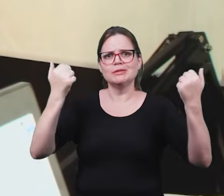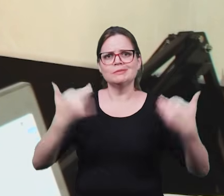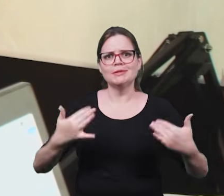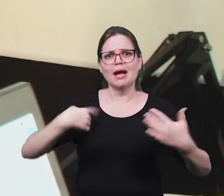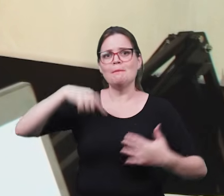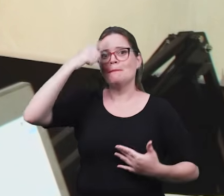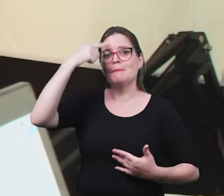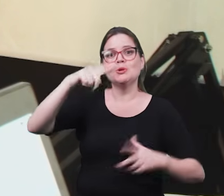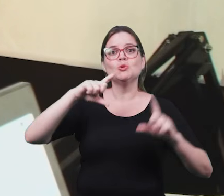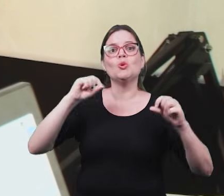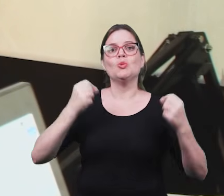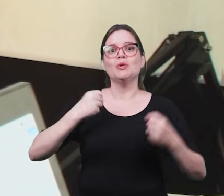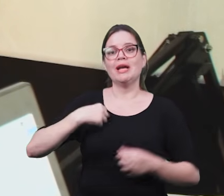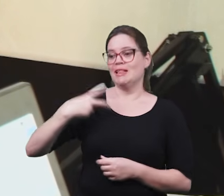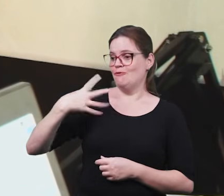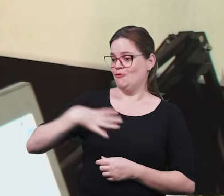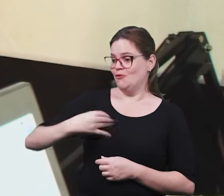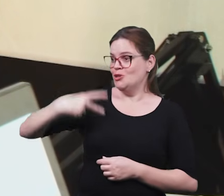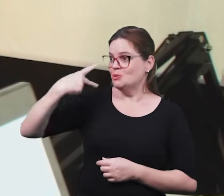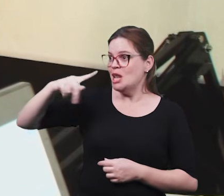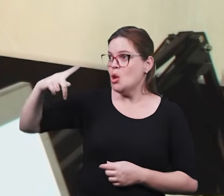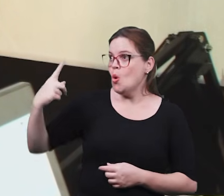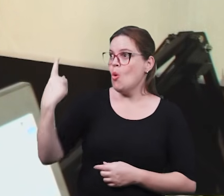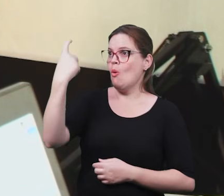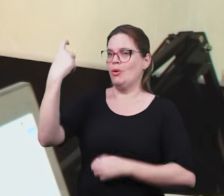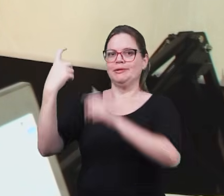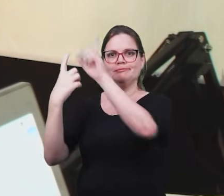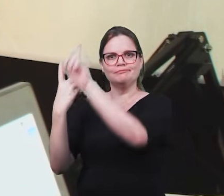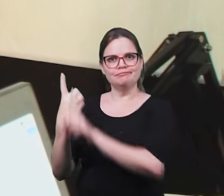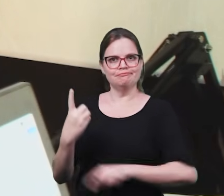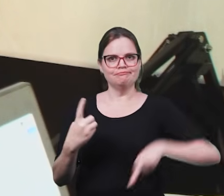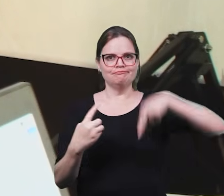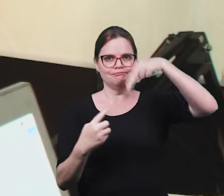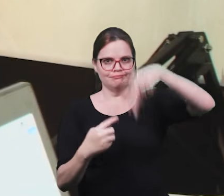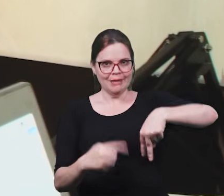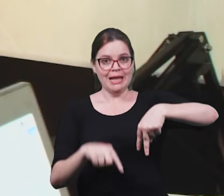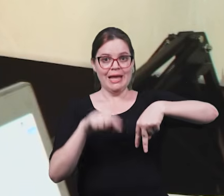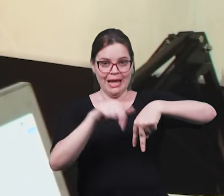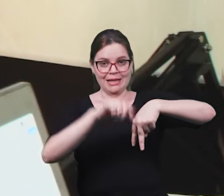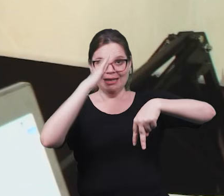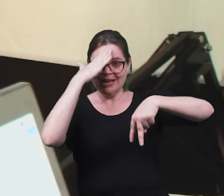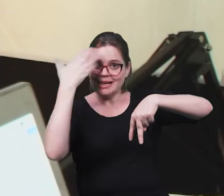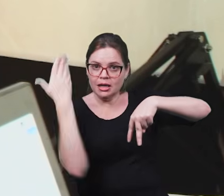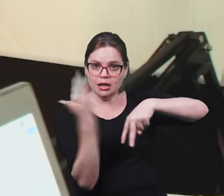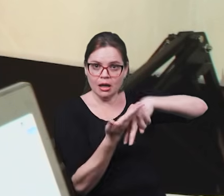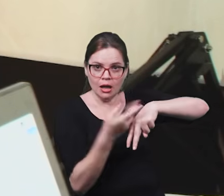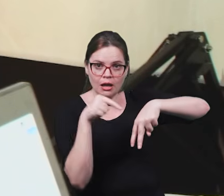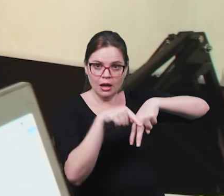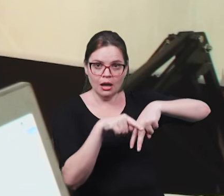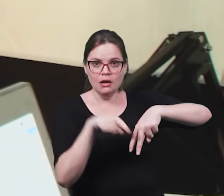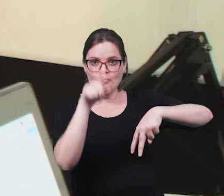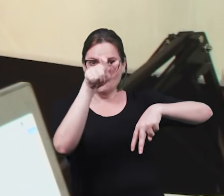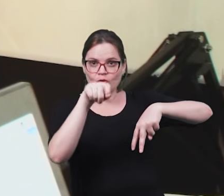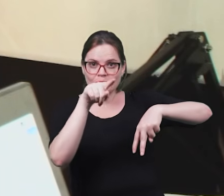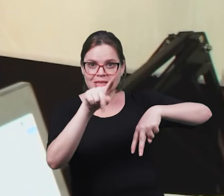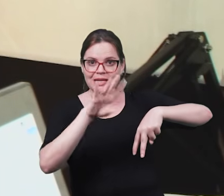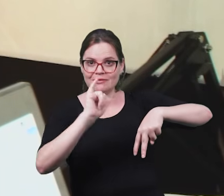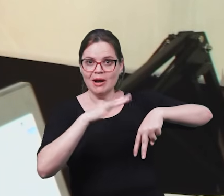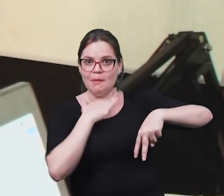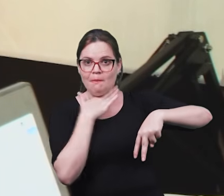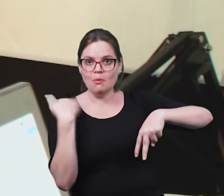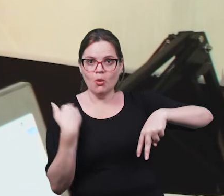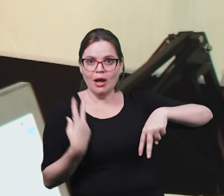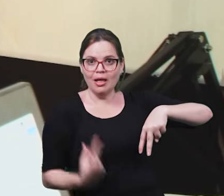unigênito, para que todo aquele que nele crê não pereça, mas tenha vida eterna. Veja que João, quando